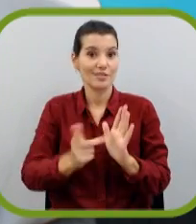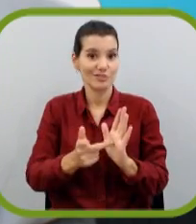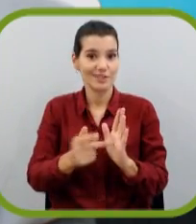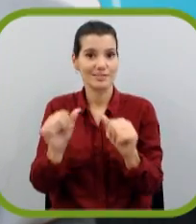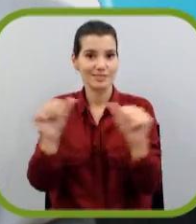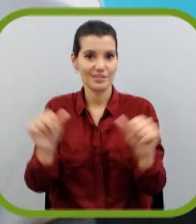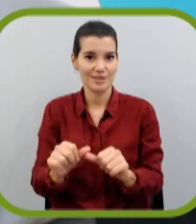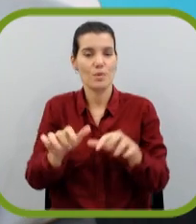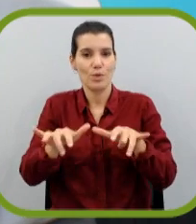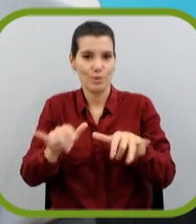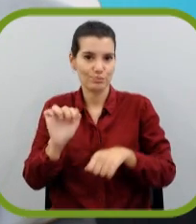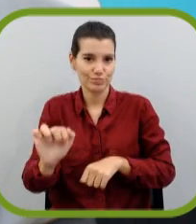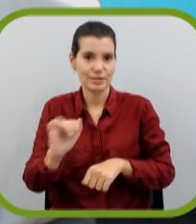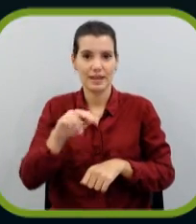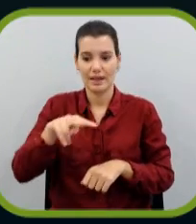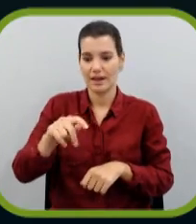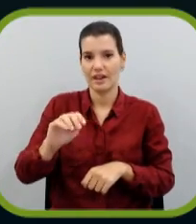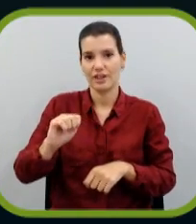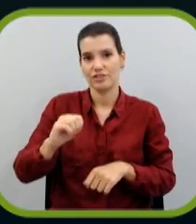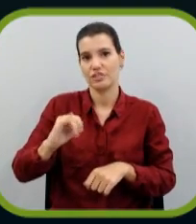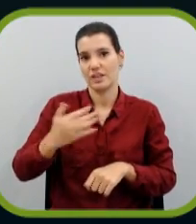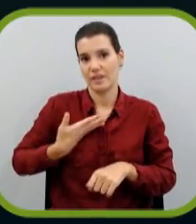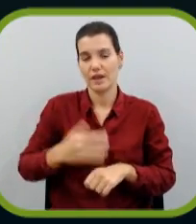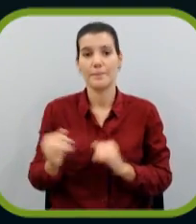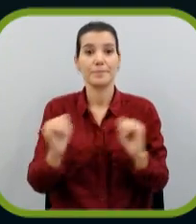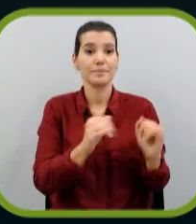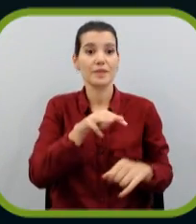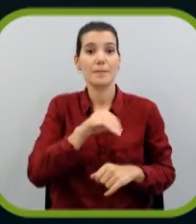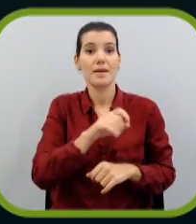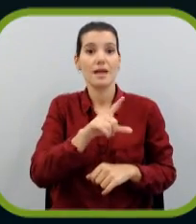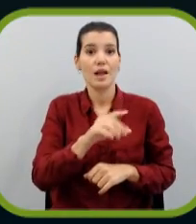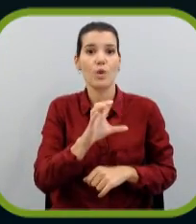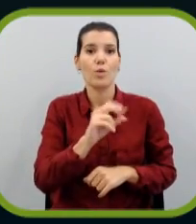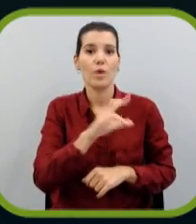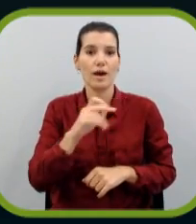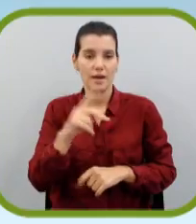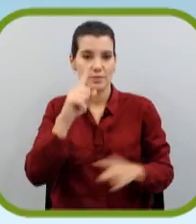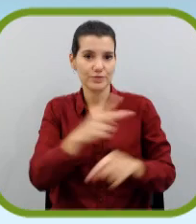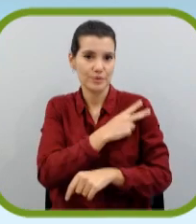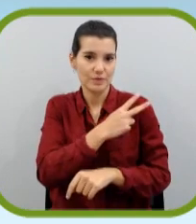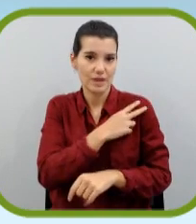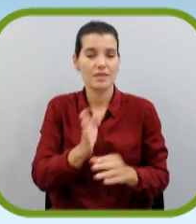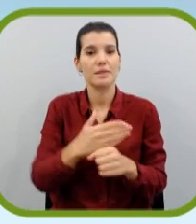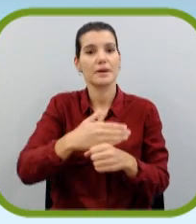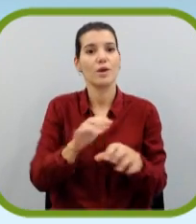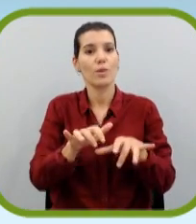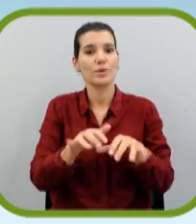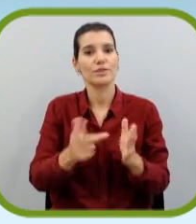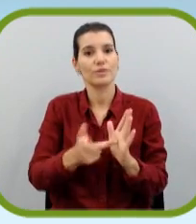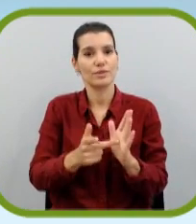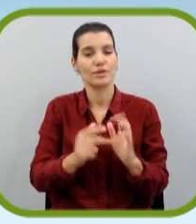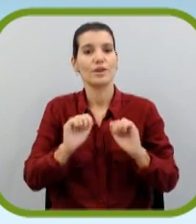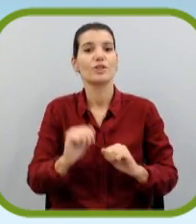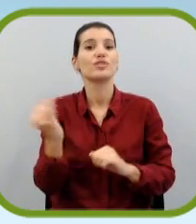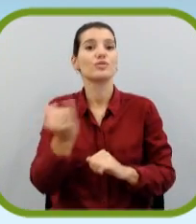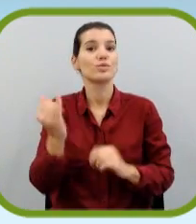fundador do Instituto de Engenharia e Sistemas de Computadores, o INESC-ID, e Miguel Pupo Correia, professor catedrático no Departamento